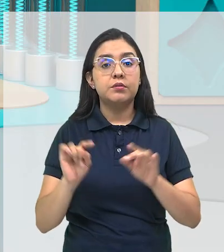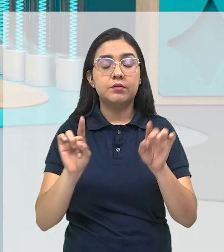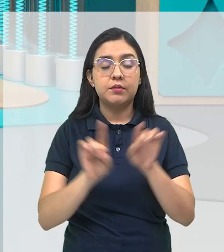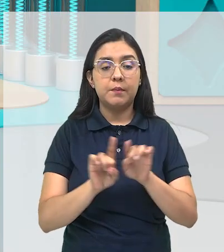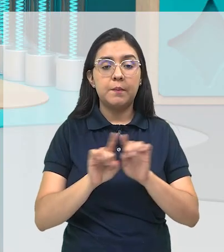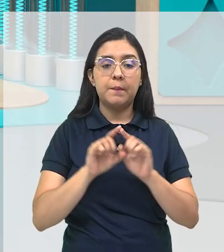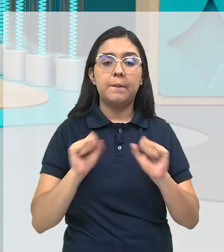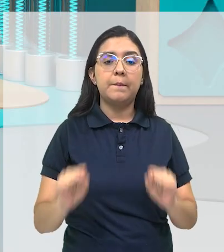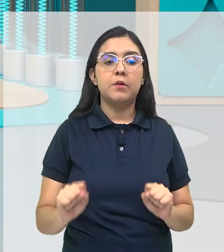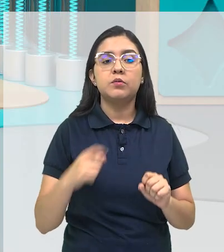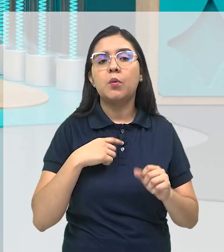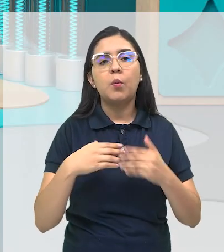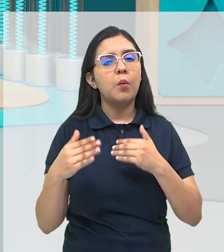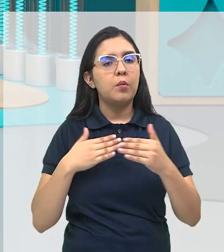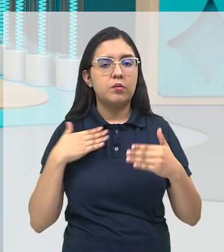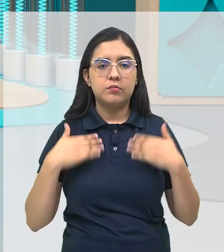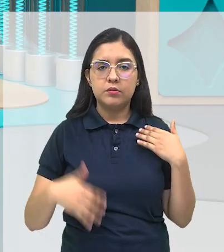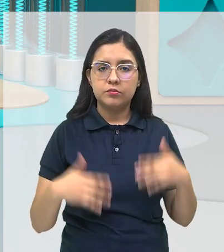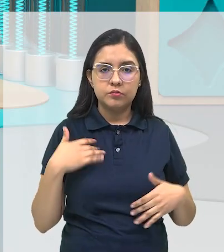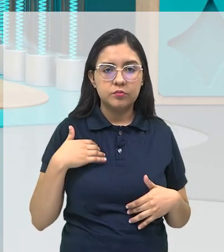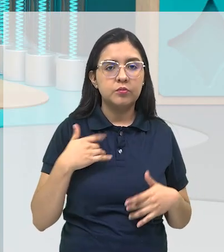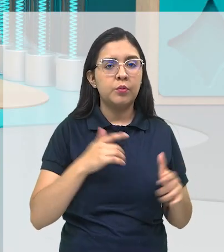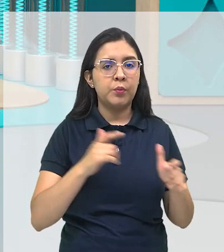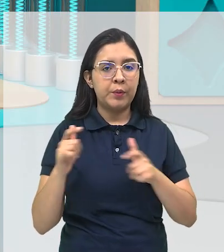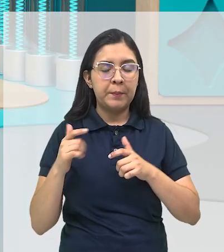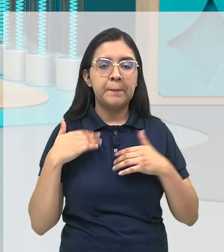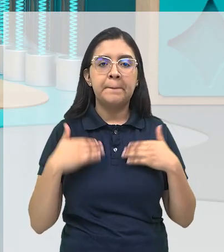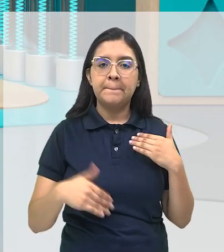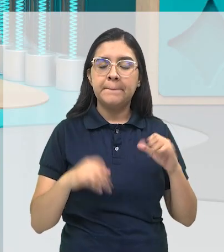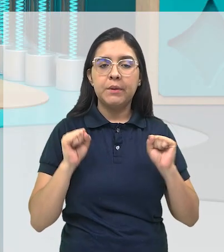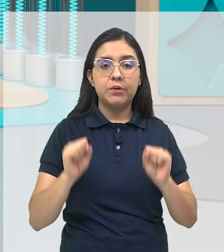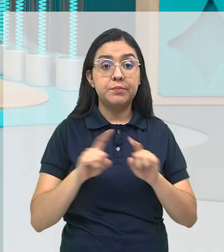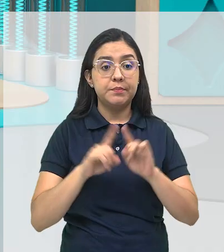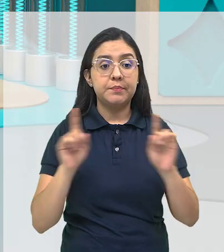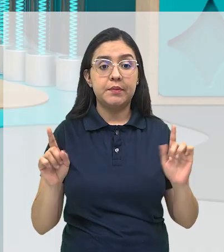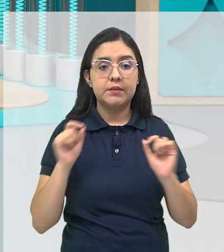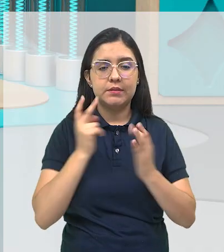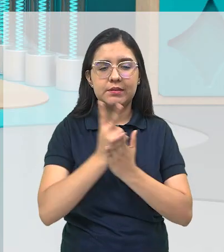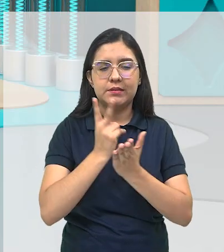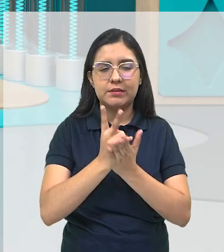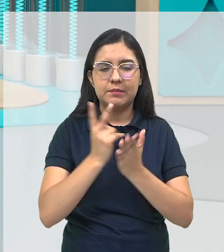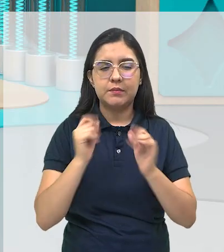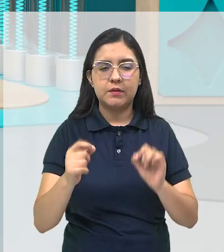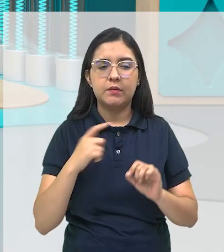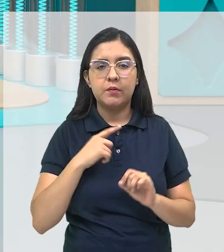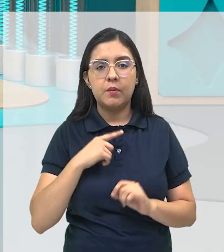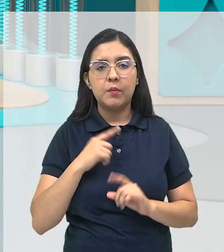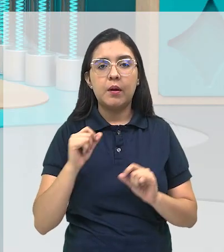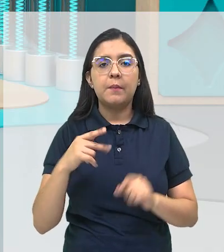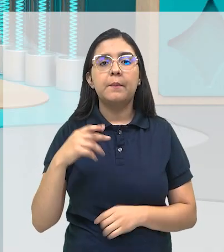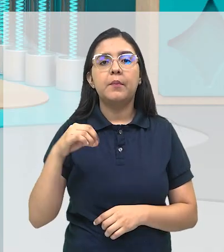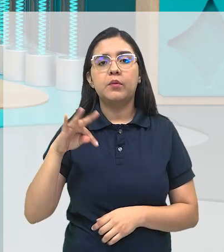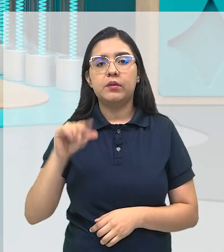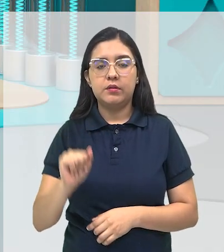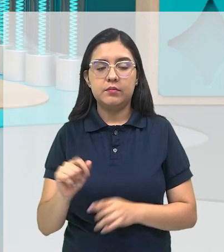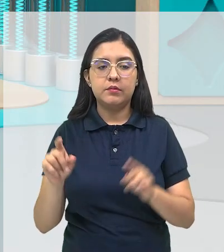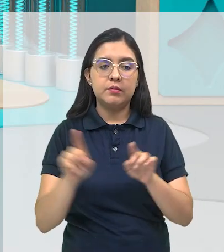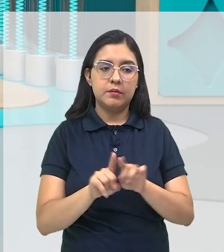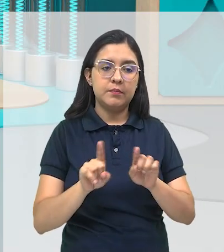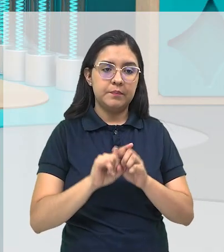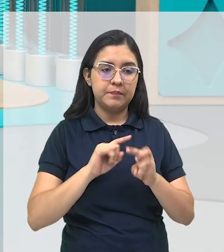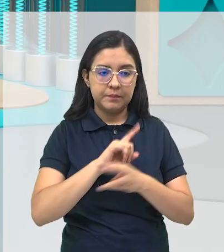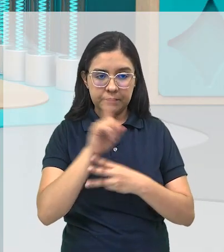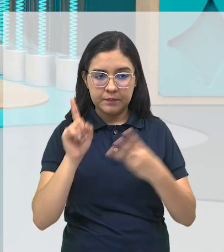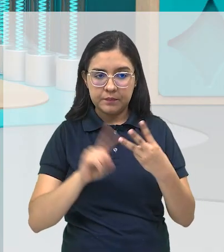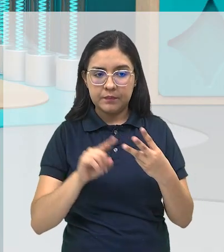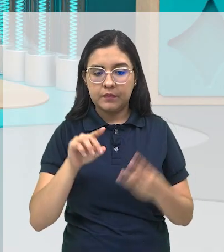ela pode atingir qualquer parte do corpo do adversário, mas sempre com a ponta da arma. E por fim, o sabre,